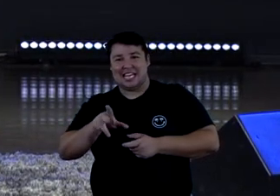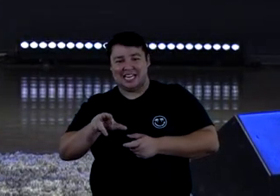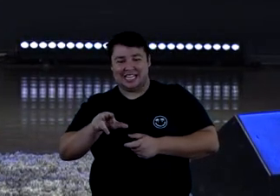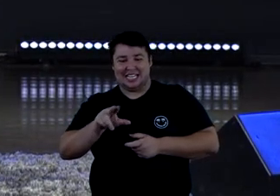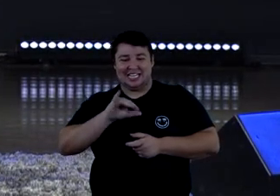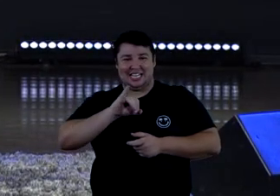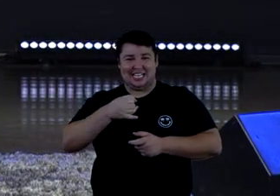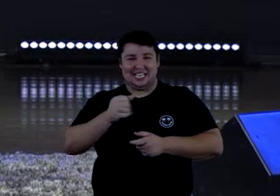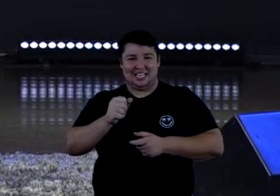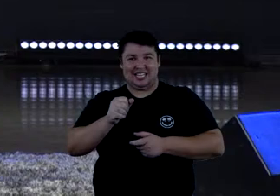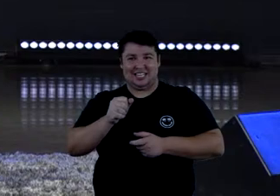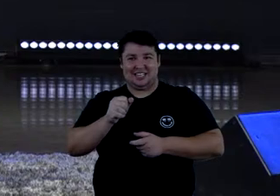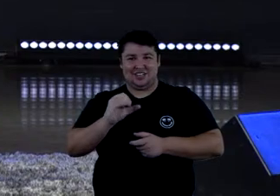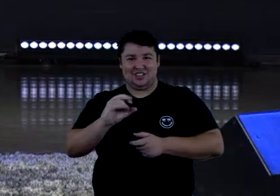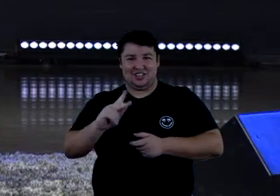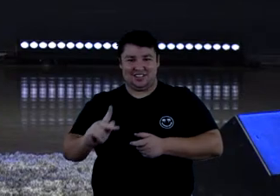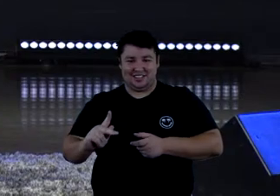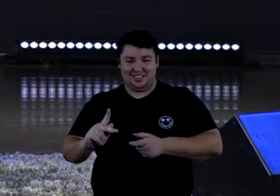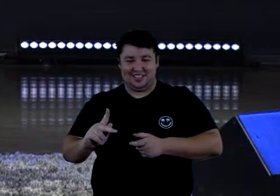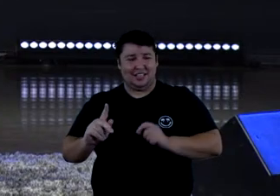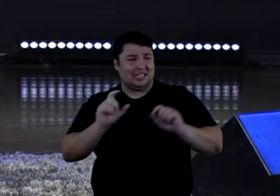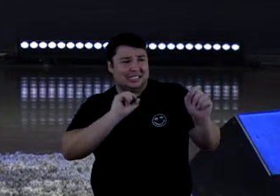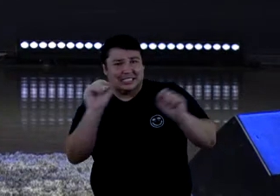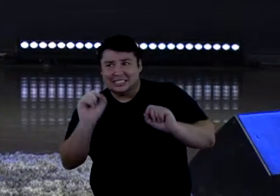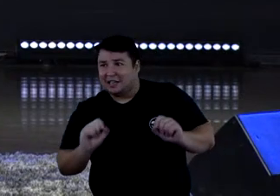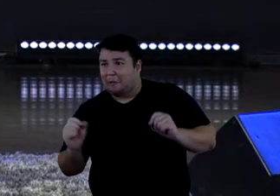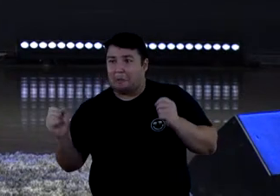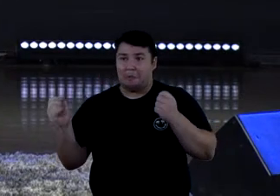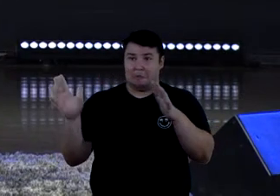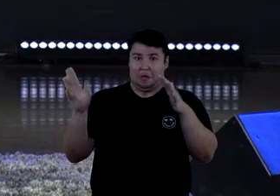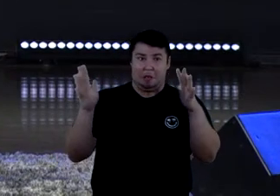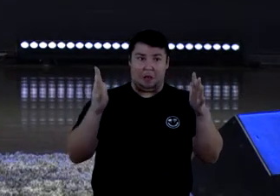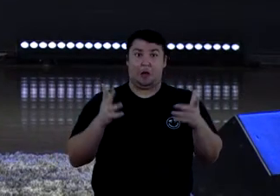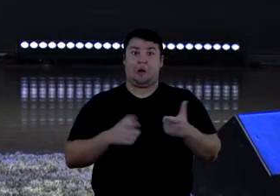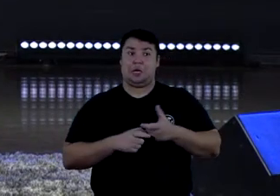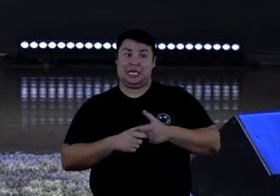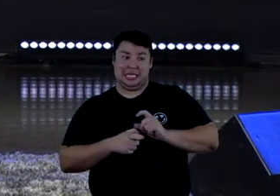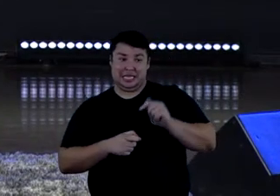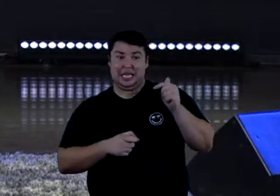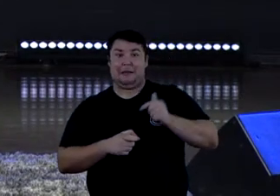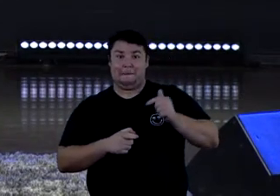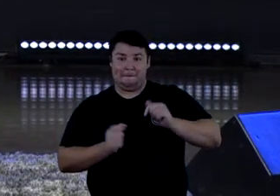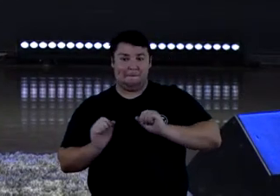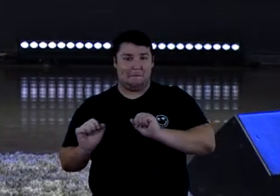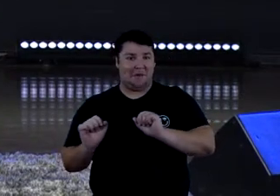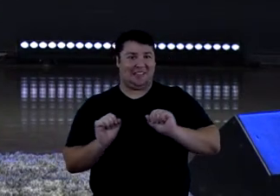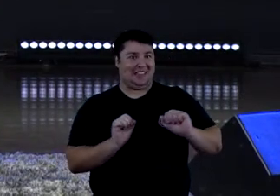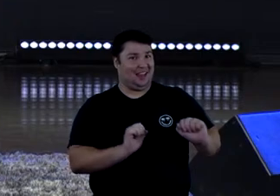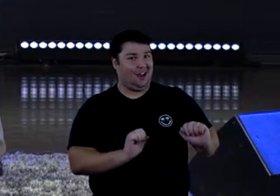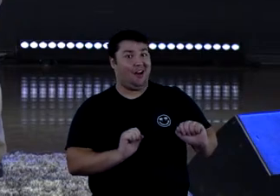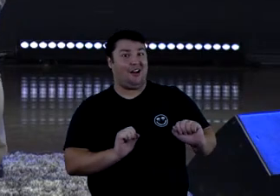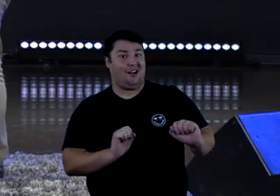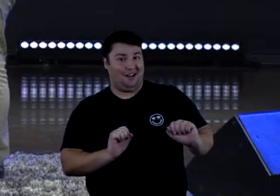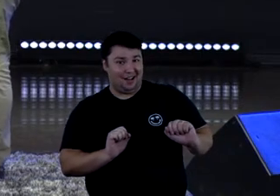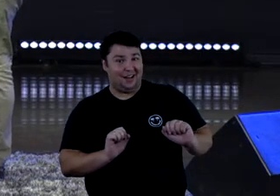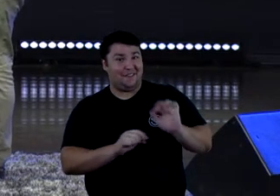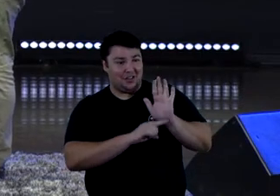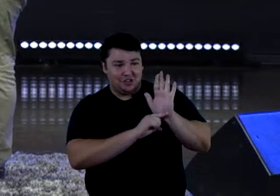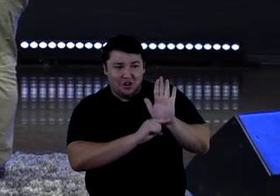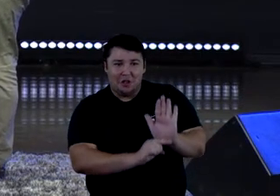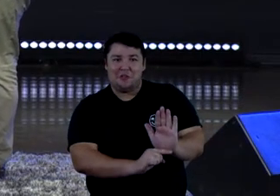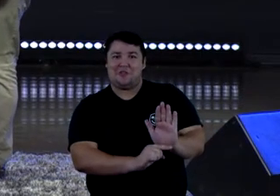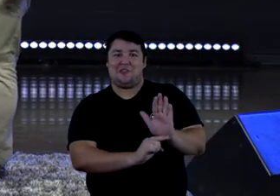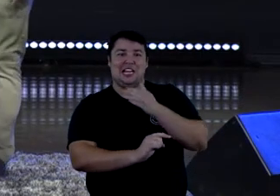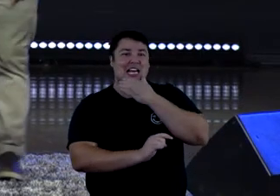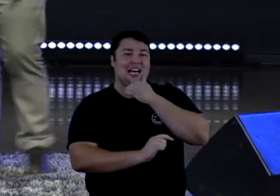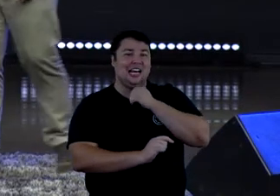Jennifer, irmã da Jade. Cadê a Jennifer? Vamos dar uma salva de palmas. Olha que essa caixinha aqui vai te ajudar, hein,